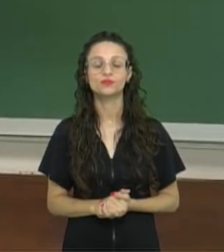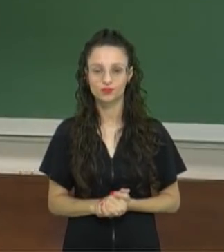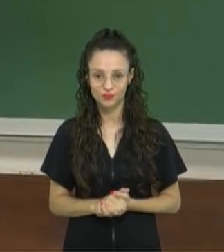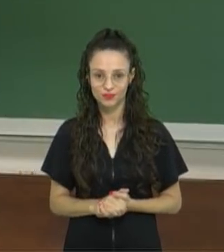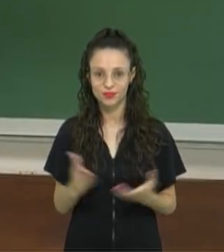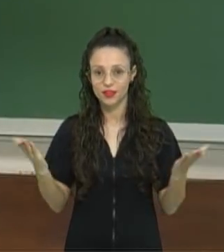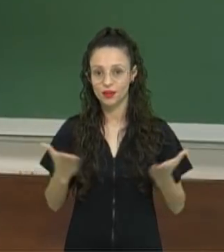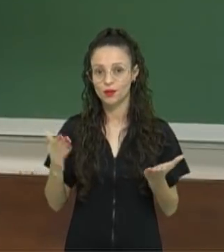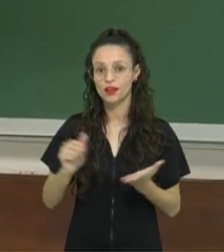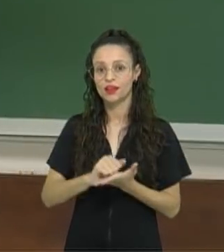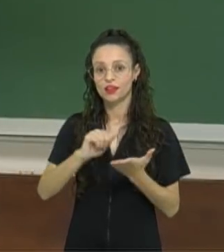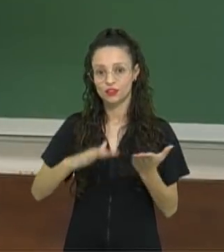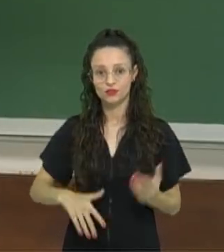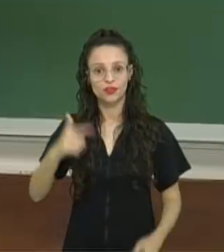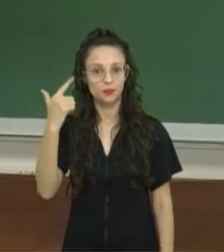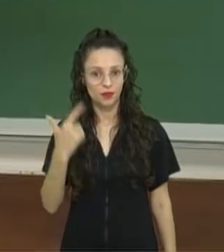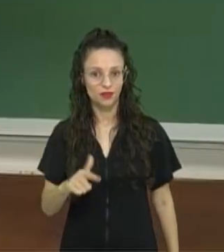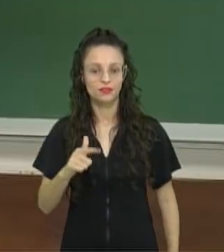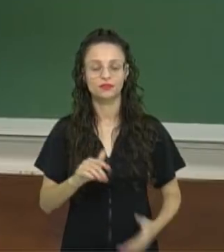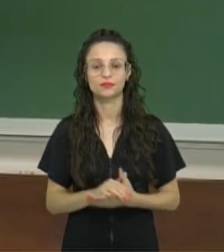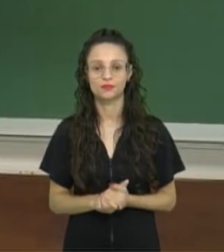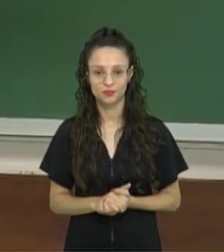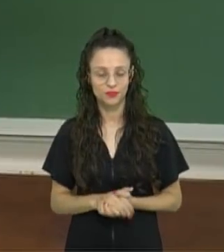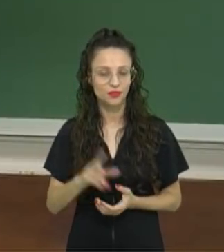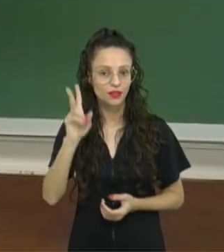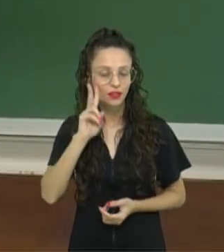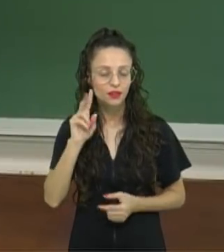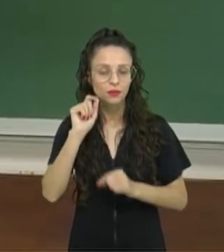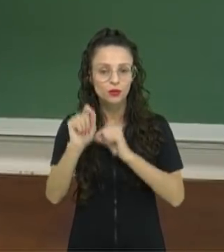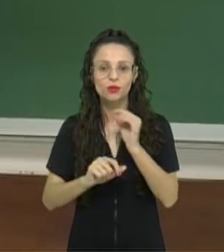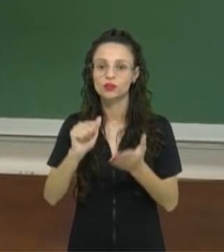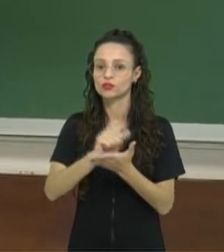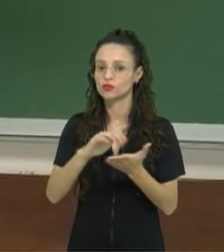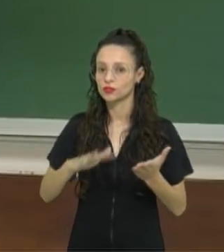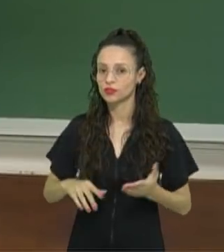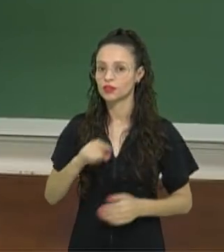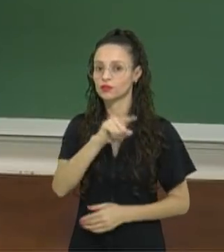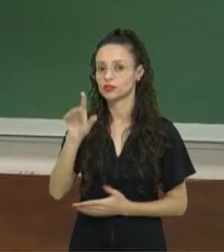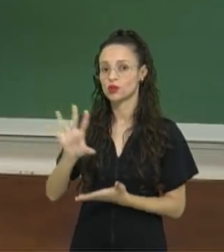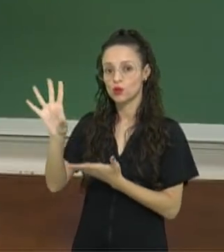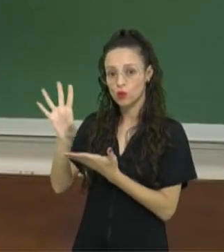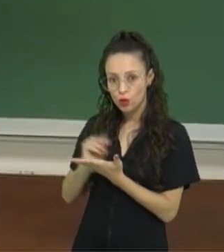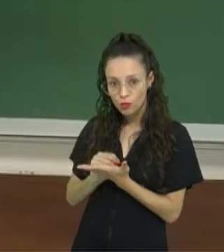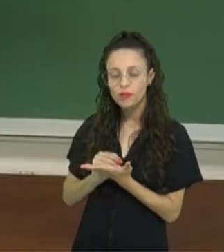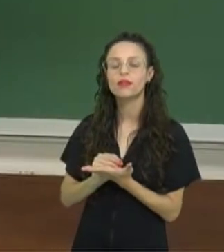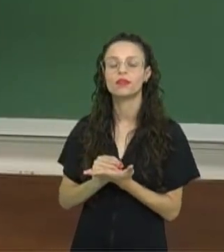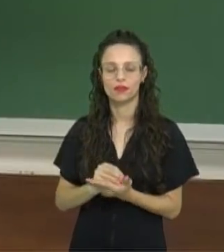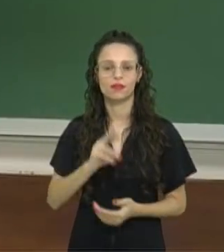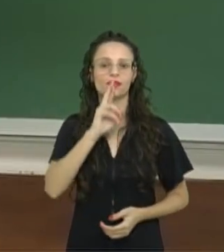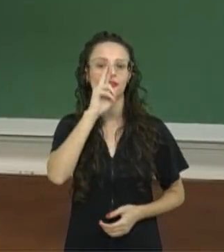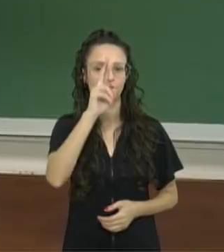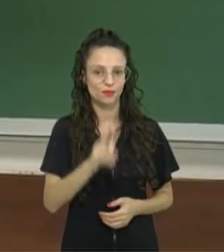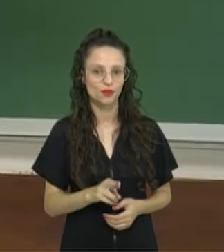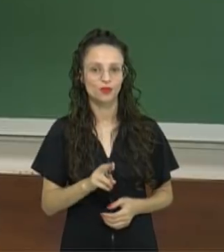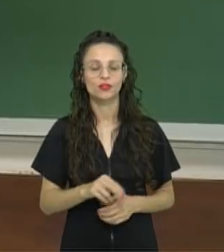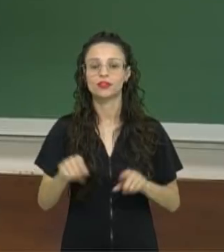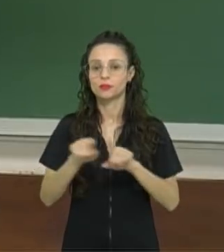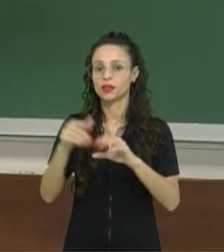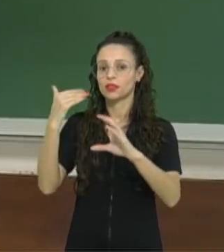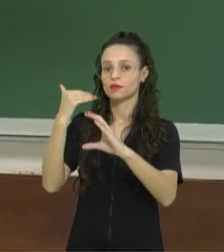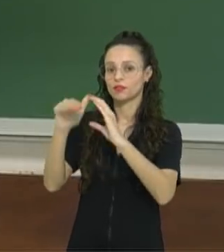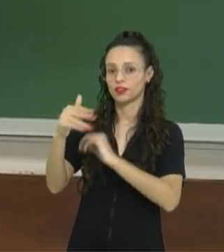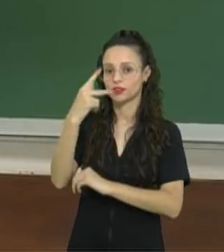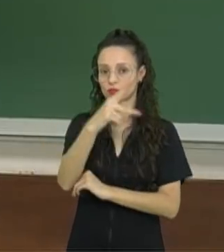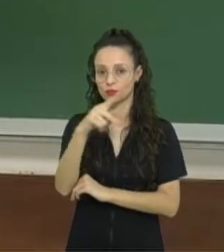E agora nós vamos fazer mais uma atividade. Lembrando que essas atividades é para copiar no caderno e depois você envia para o